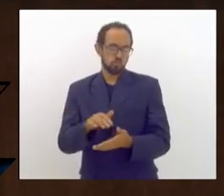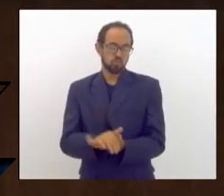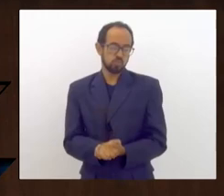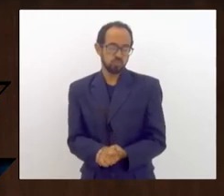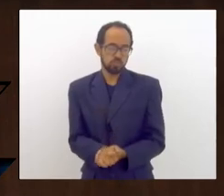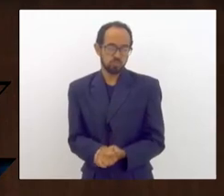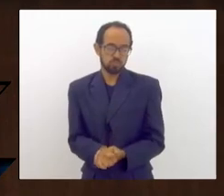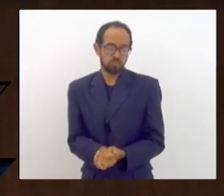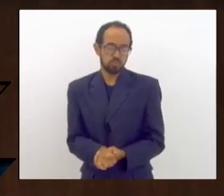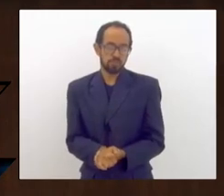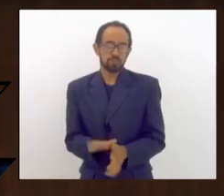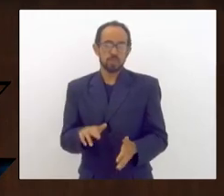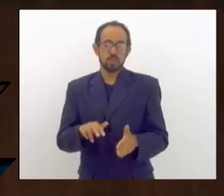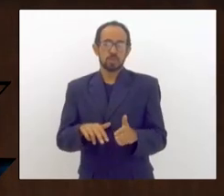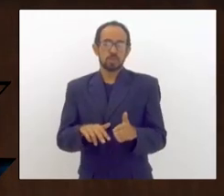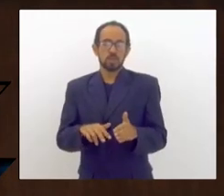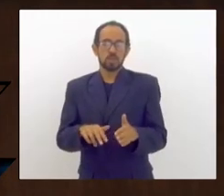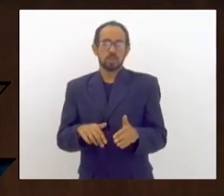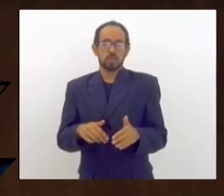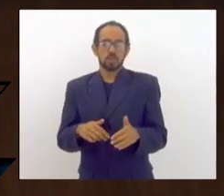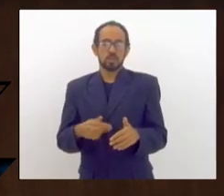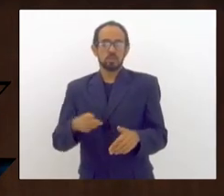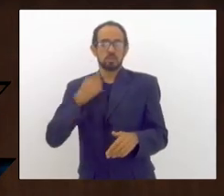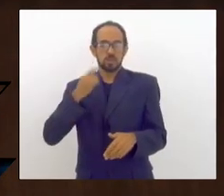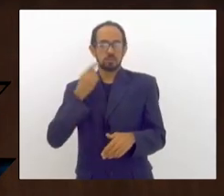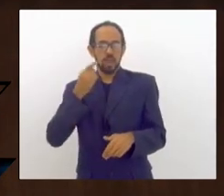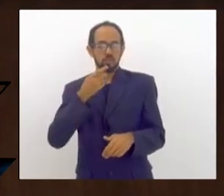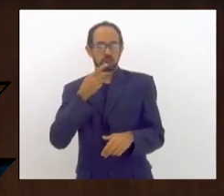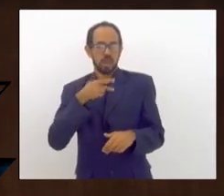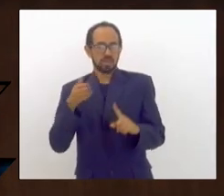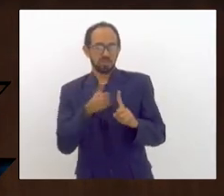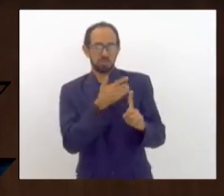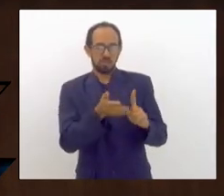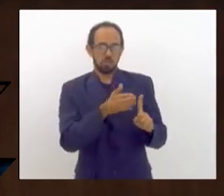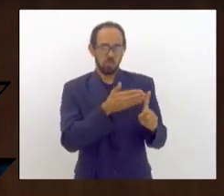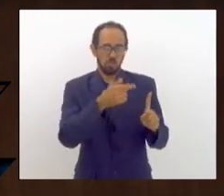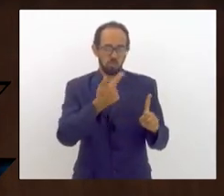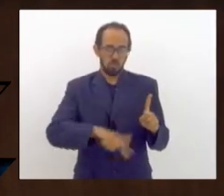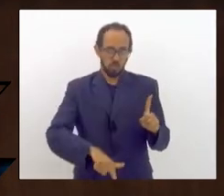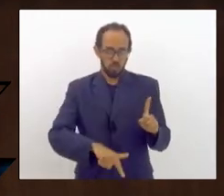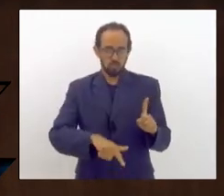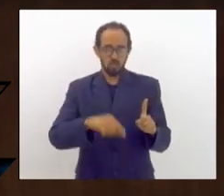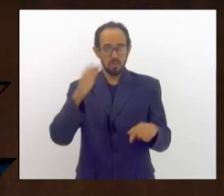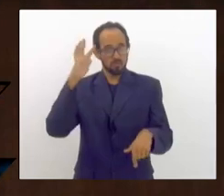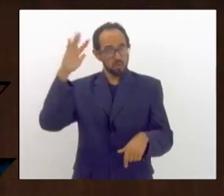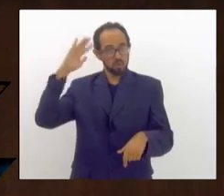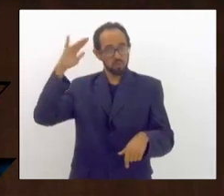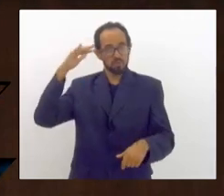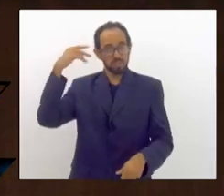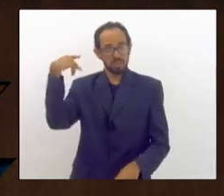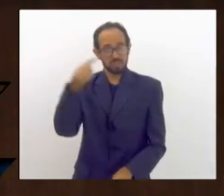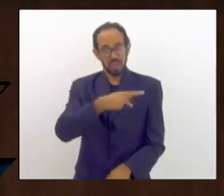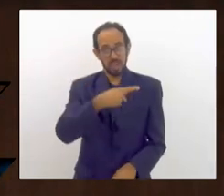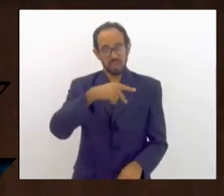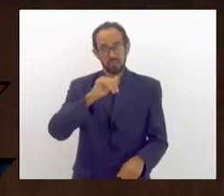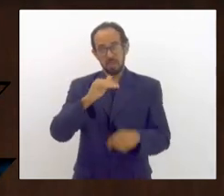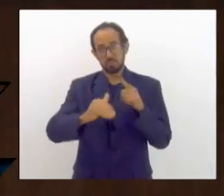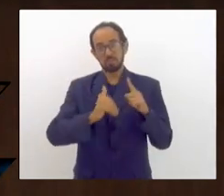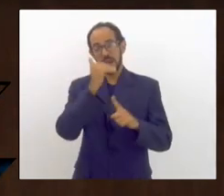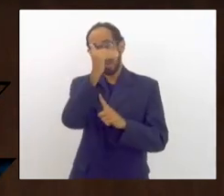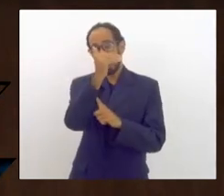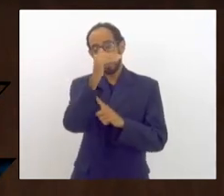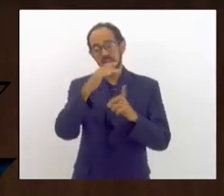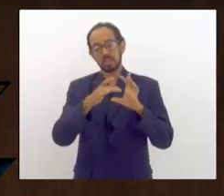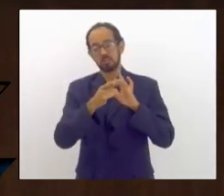onde um deputado saiu aqui, demos uma surra de novo e achando isso bonito, na verdade, ele tem uma filosofia que vai para além de uma filosofia democrática